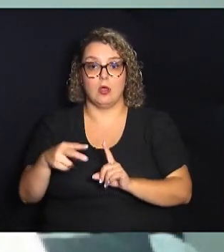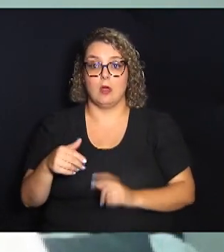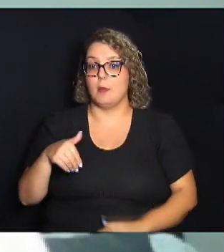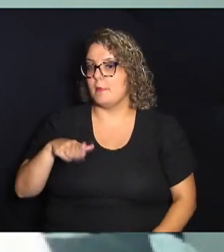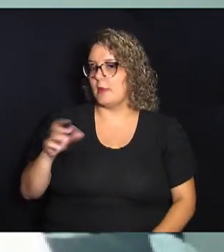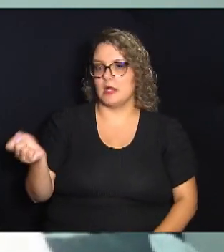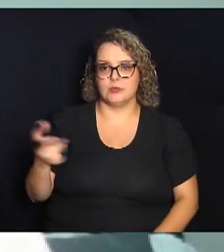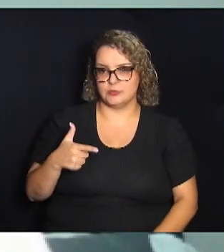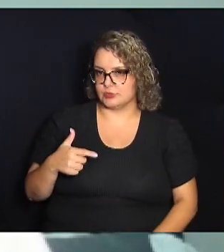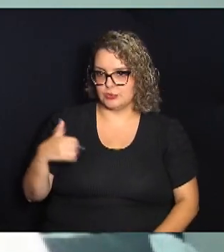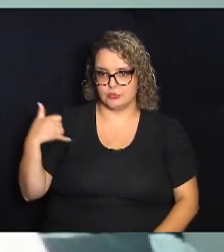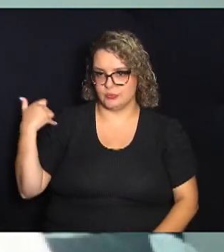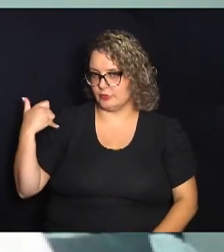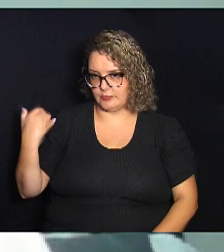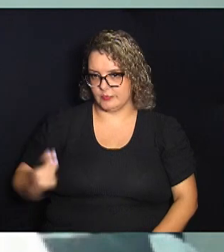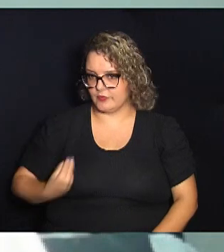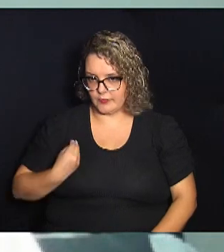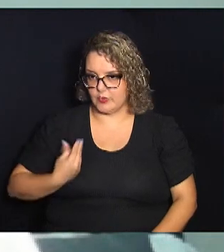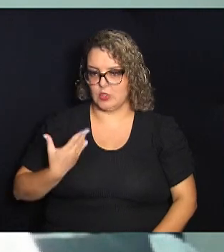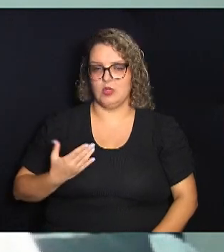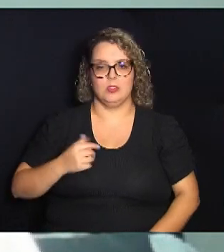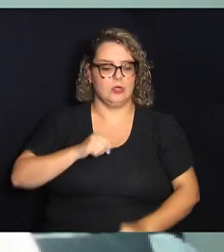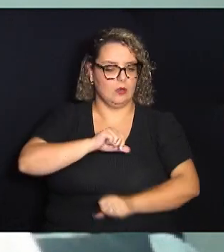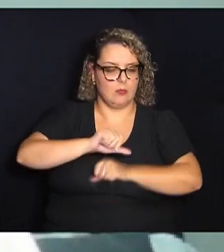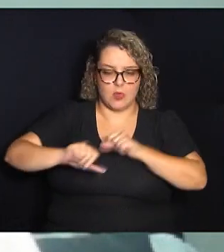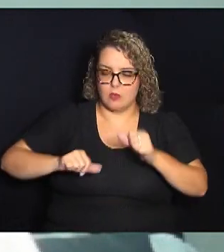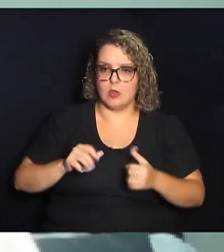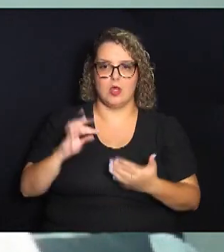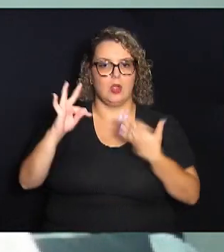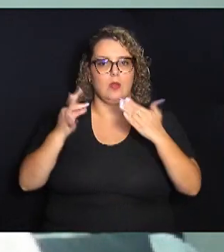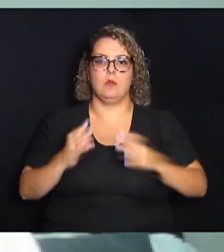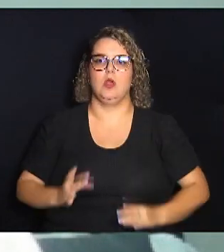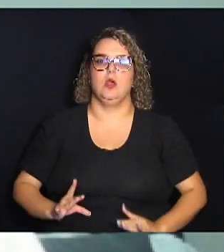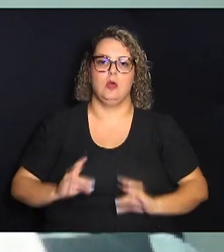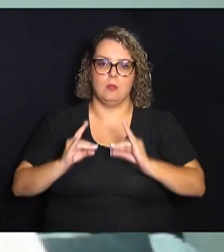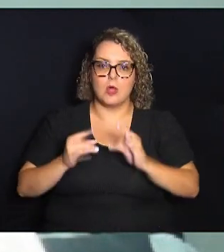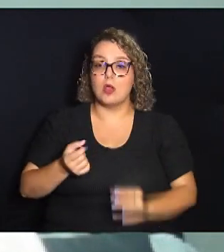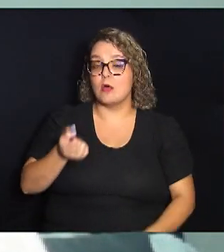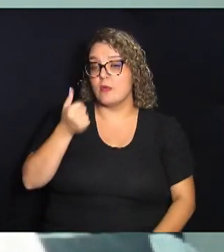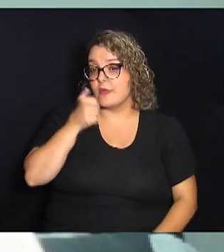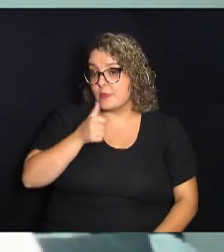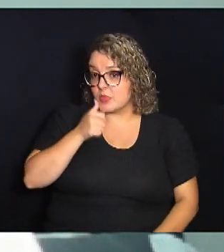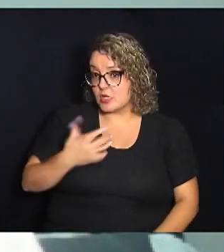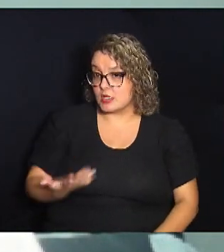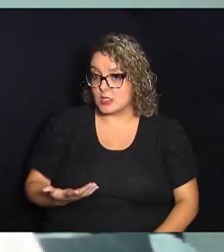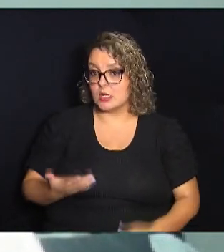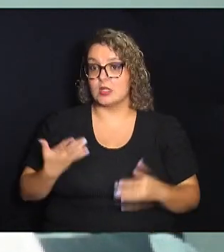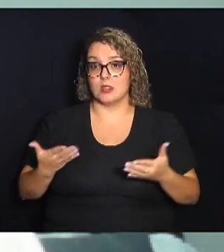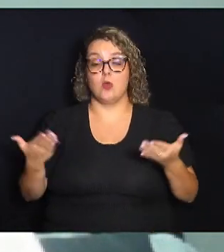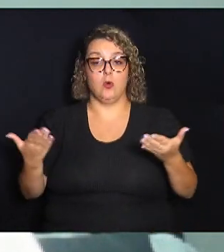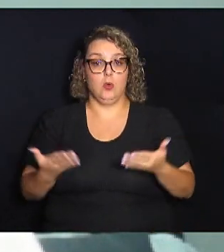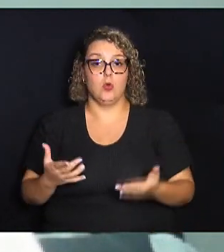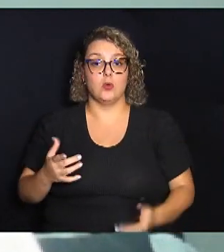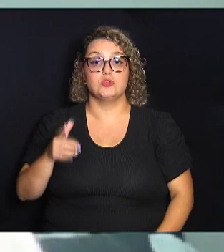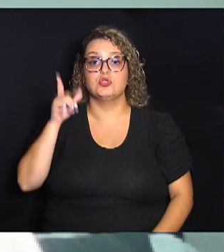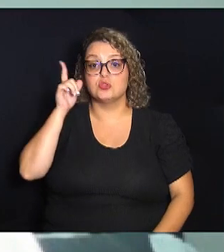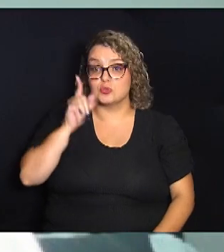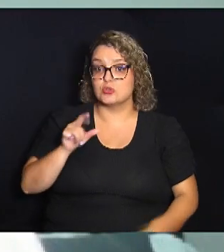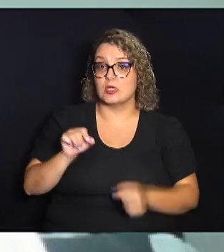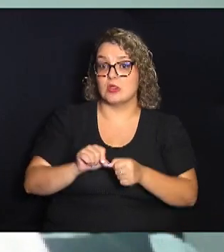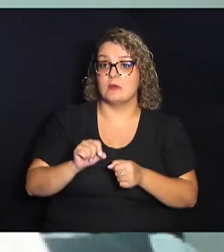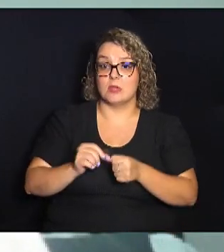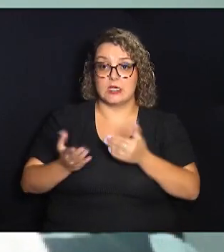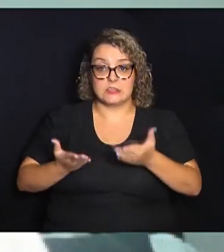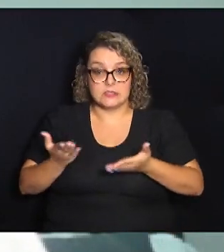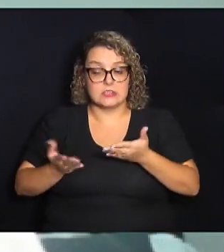seu tempo, né? E ele revolucionou as terapias hormonais femininas. Então, hoje, a gente consegue fazer